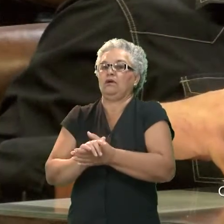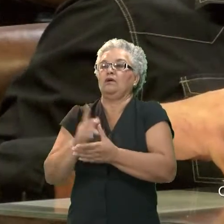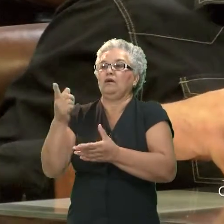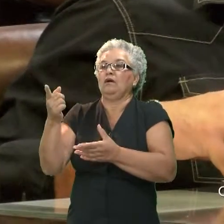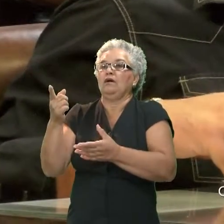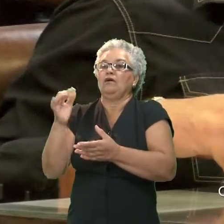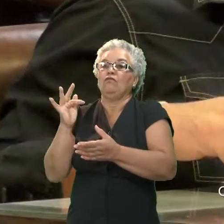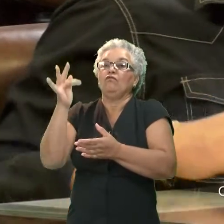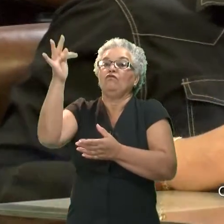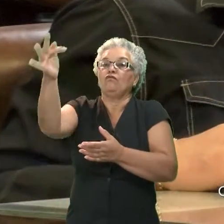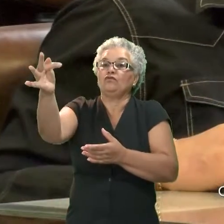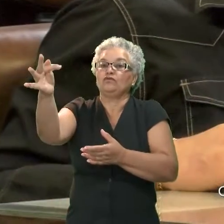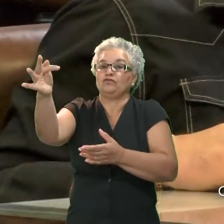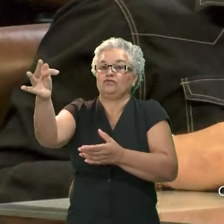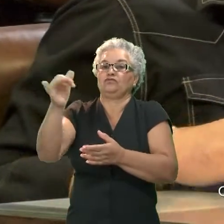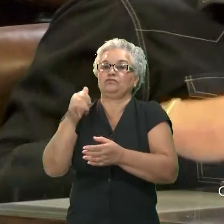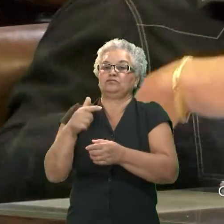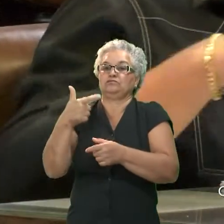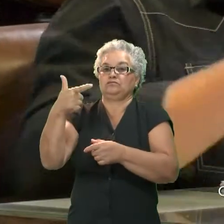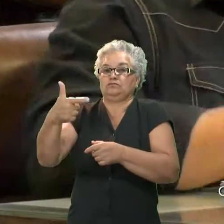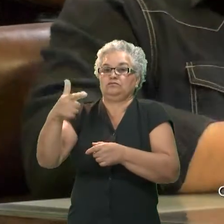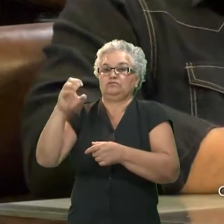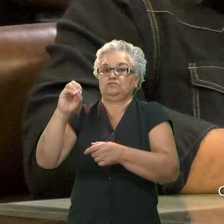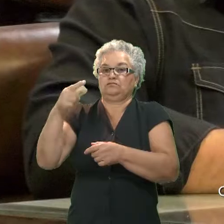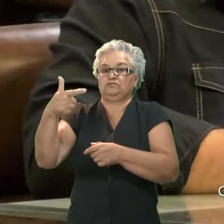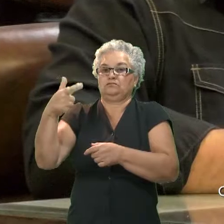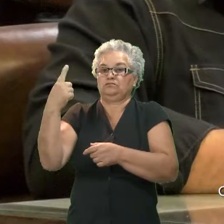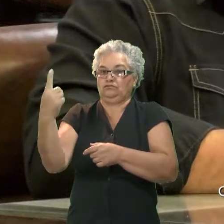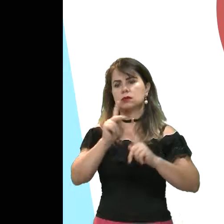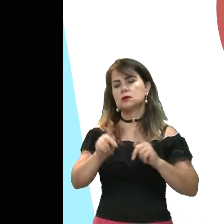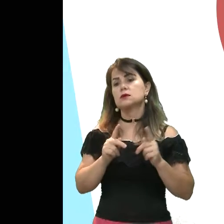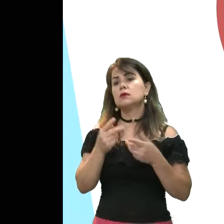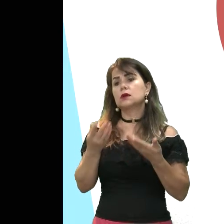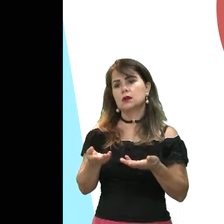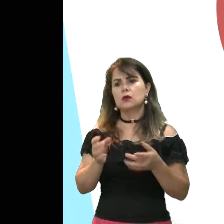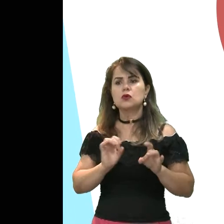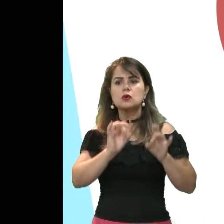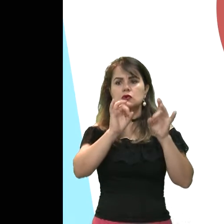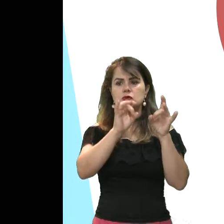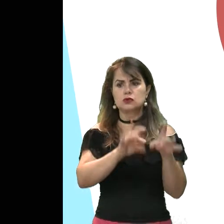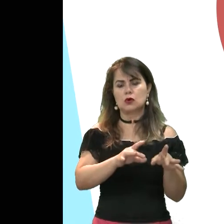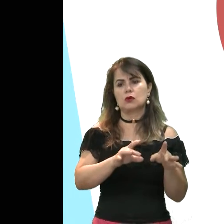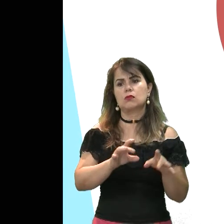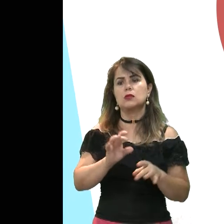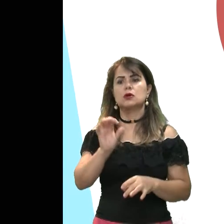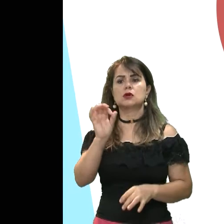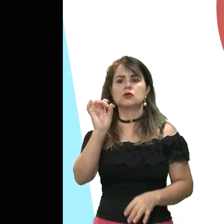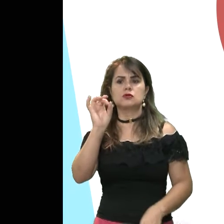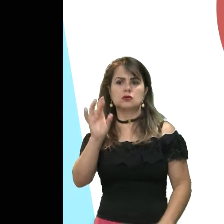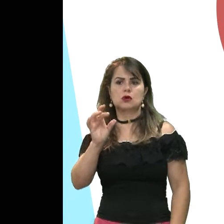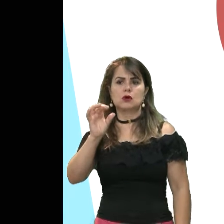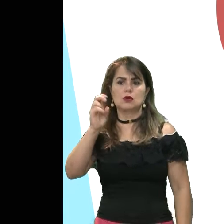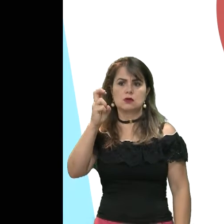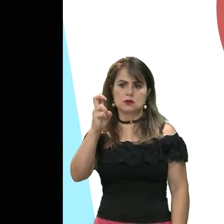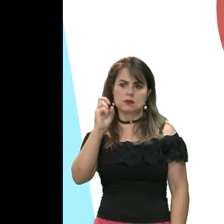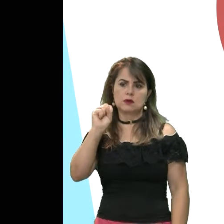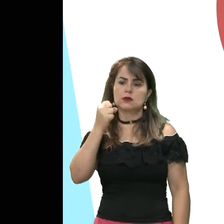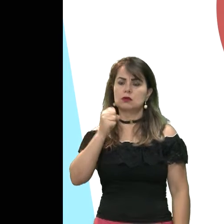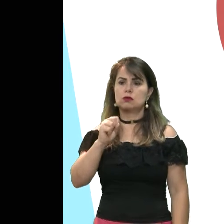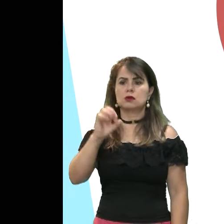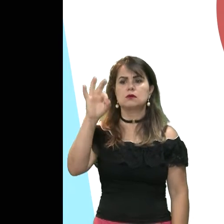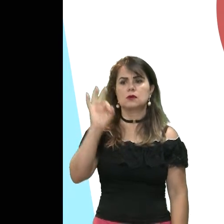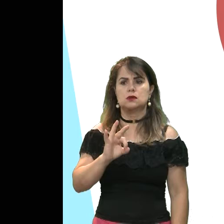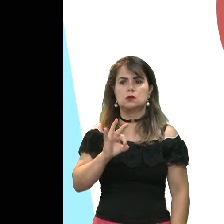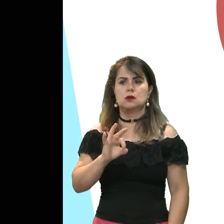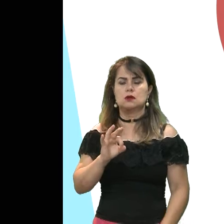o assessor especial de planejamento econômico Bruna de Oliveira Nunes explanou sobre as receitas e despesas do município no